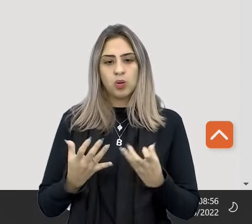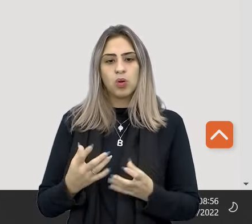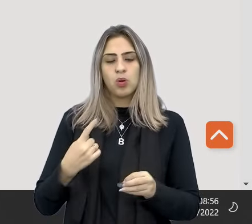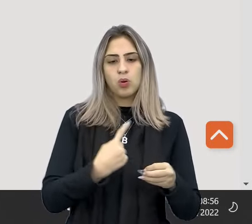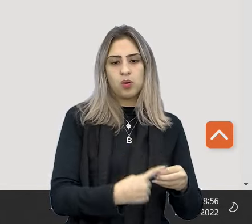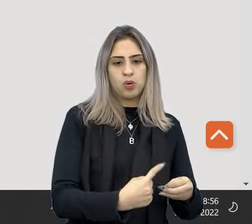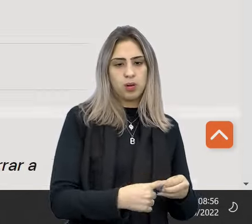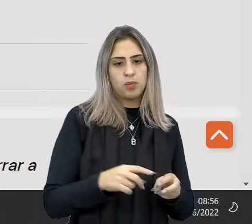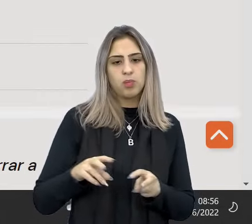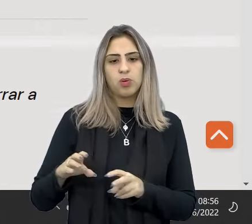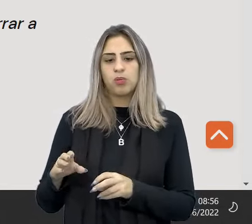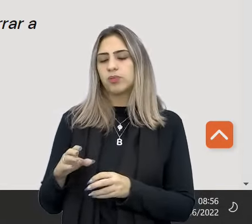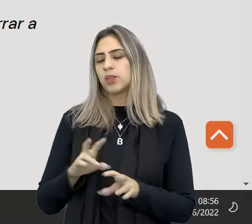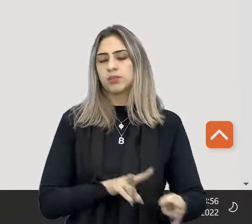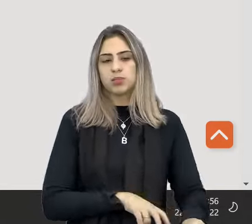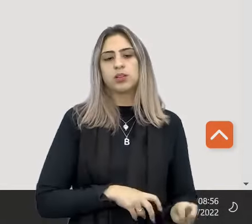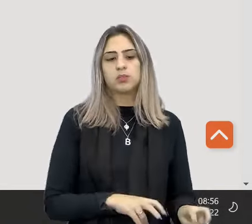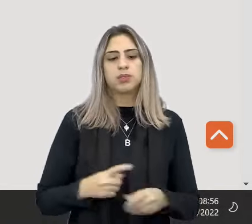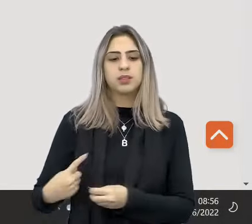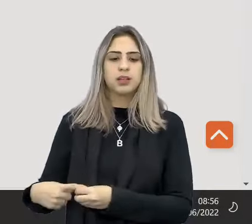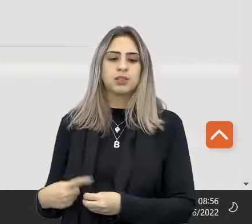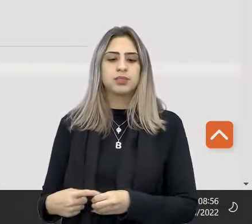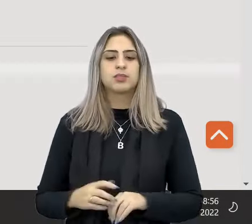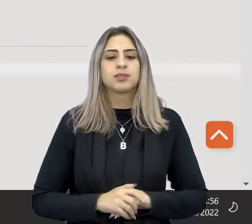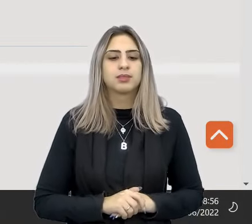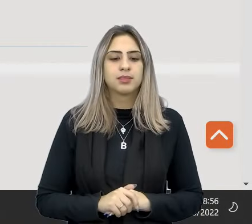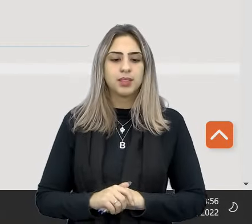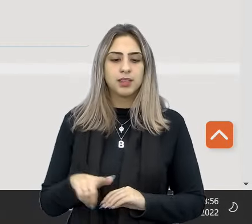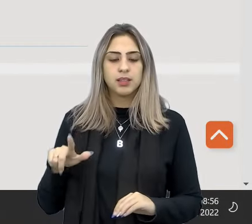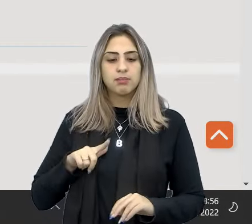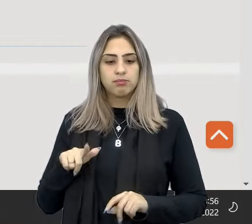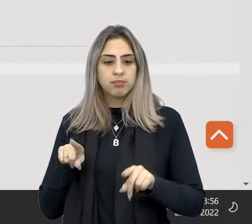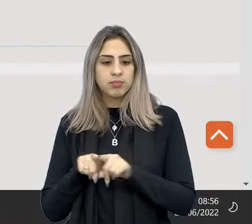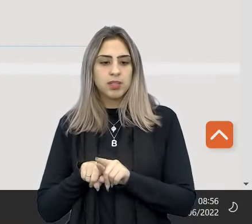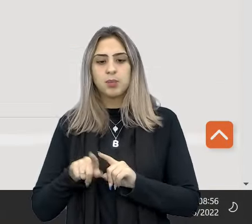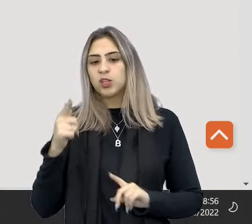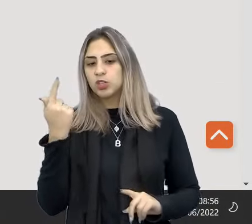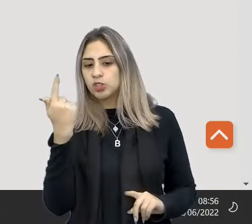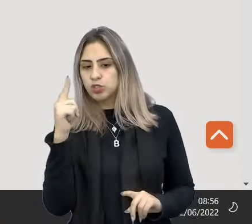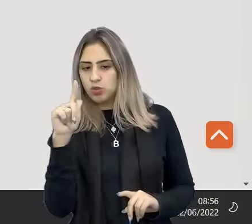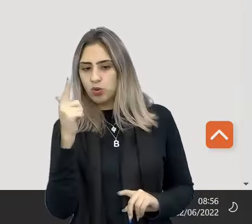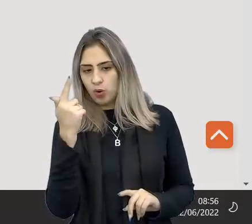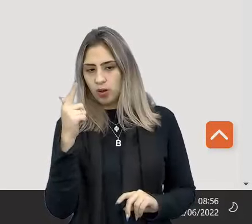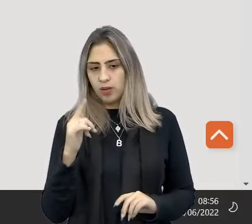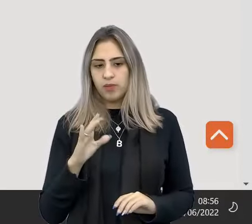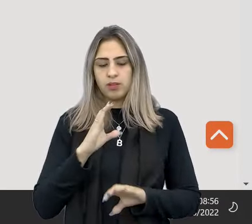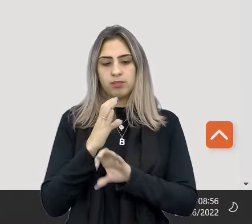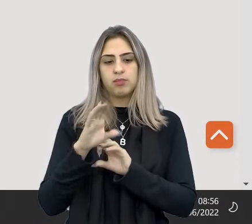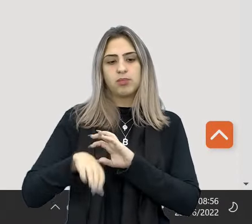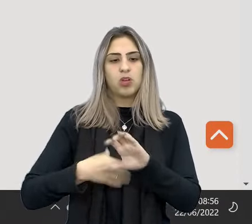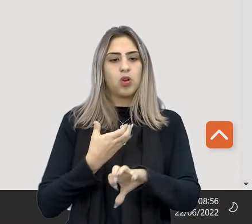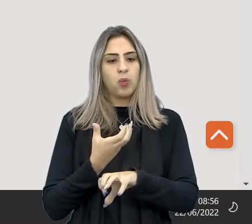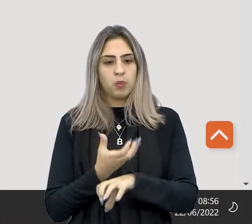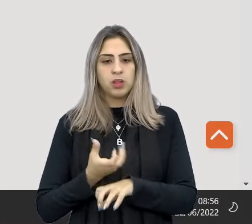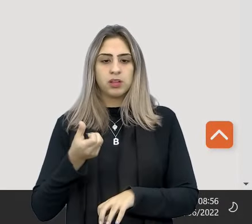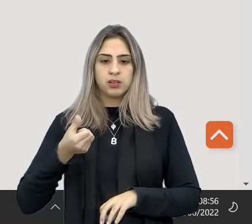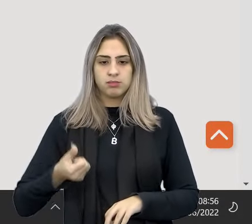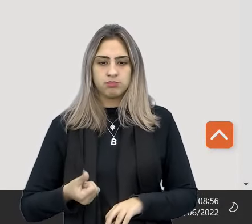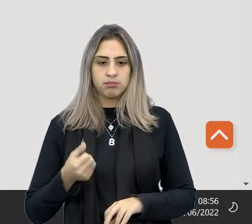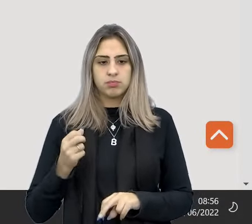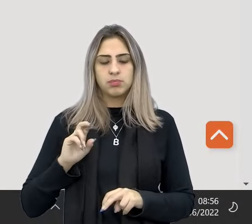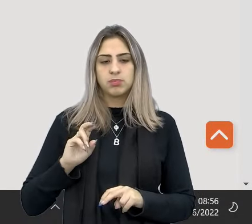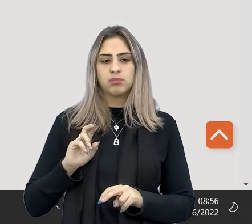cidade, o indivíduo e o ambiente. Tem aqui também geografia no componente 3 das tradições e heranças